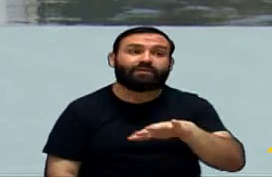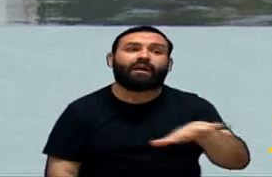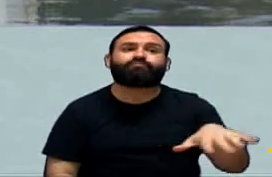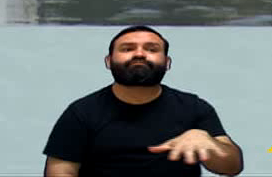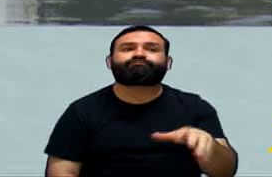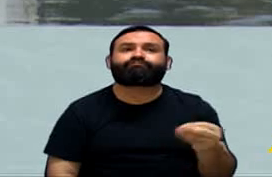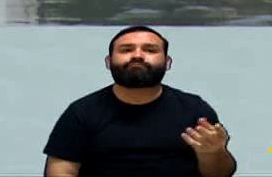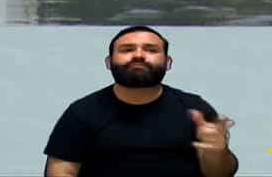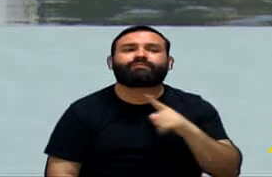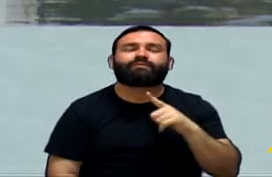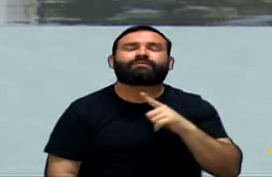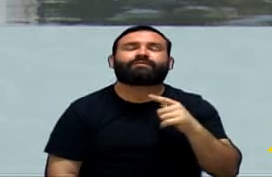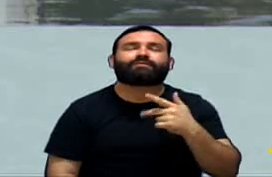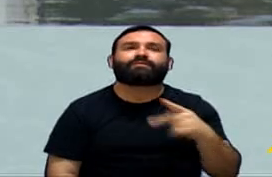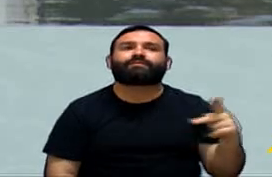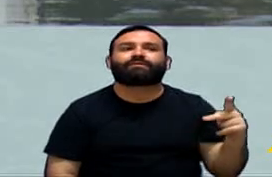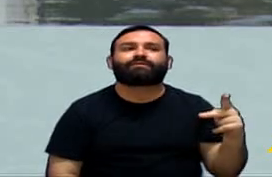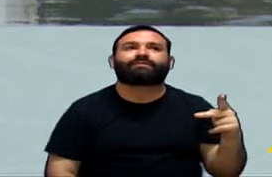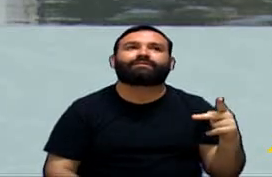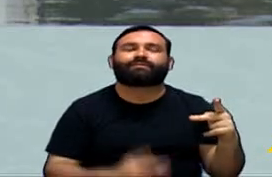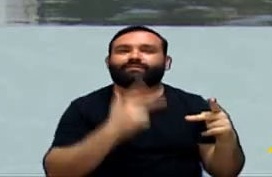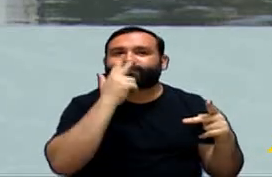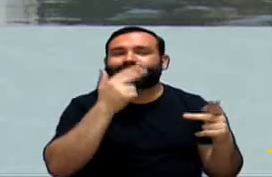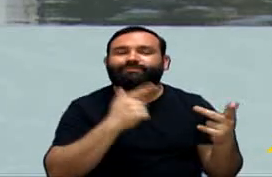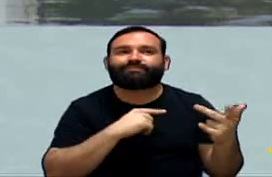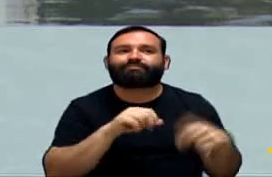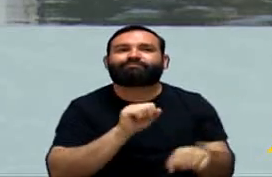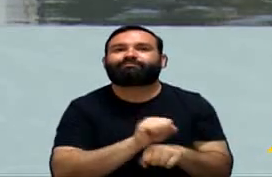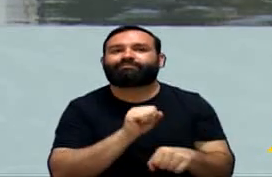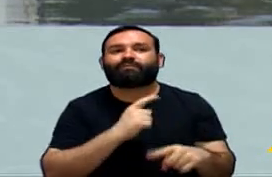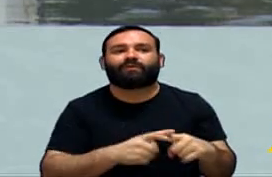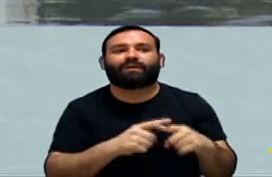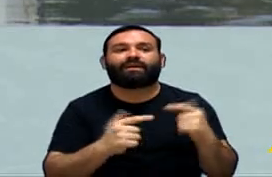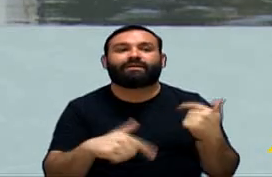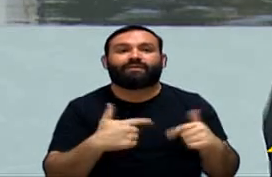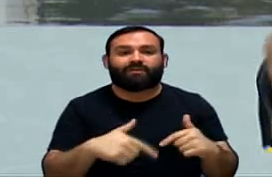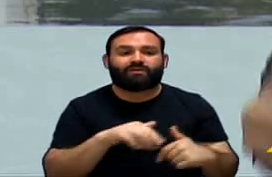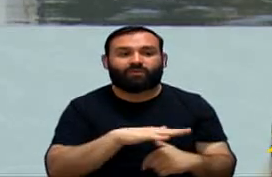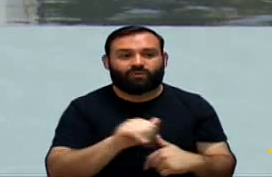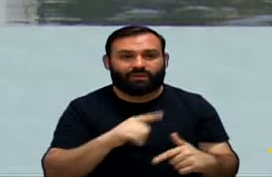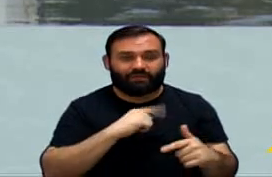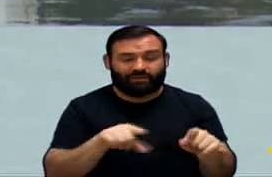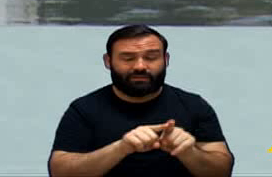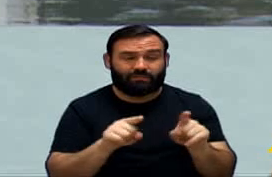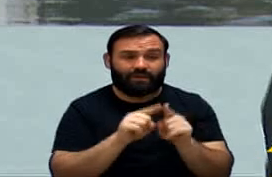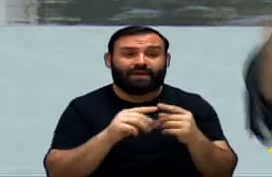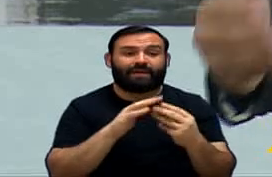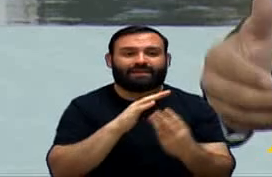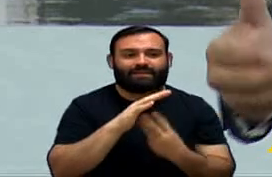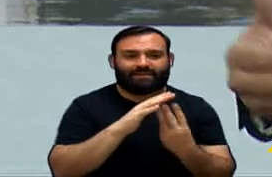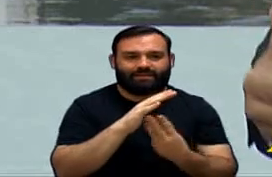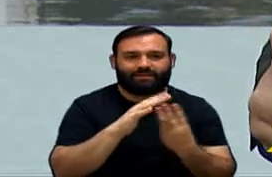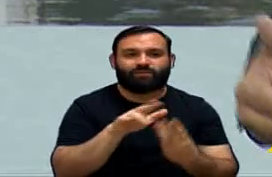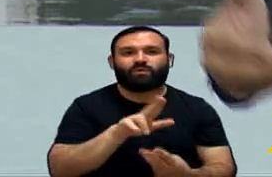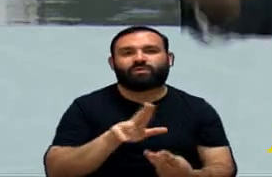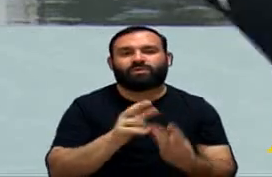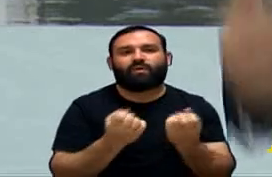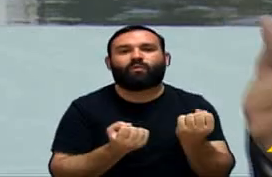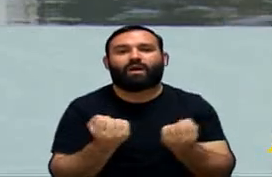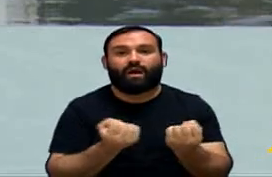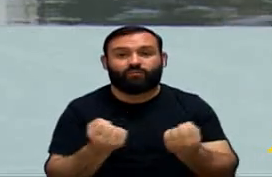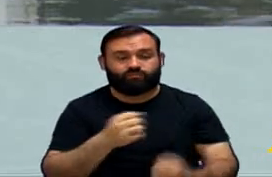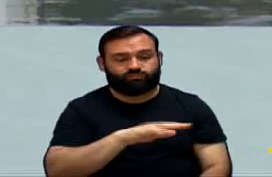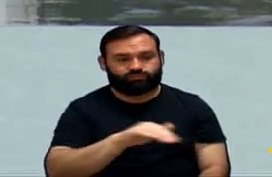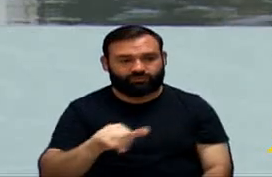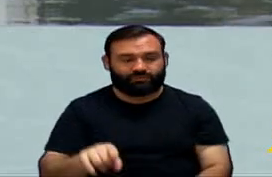eh demasiadamente ociosos porque tem um serviço contratado um serviço terceirizado que usa uma Frota